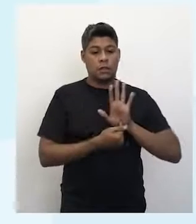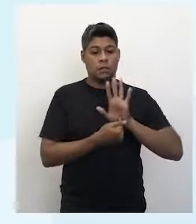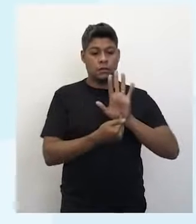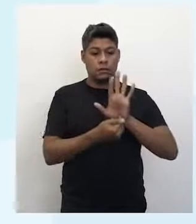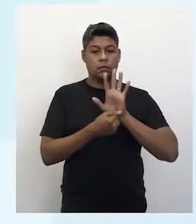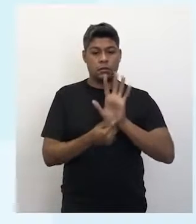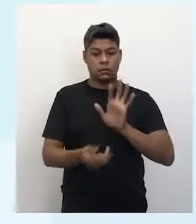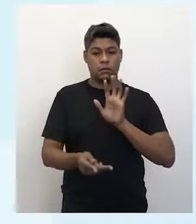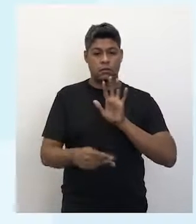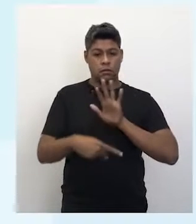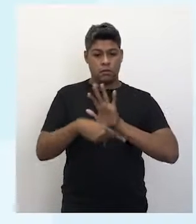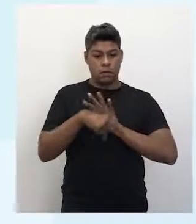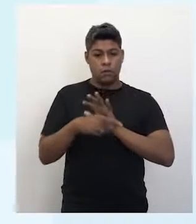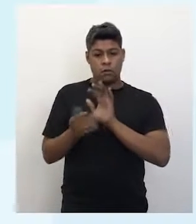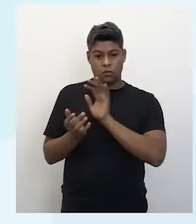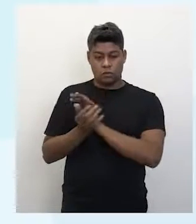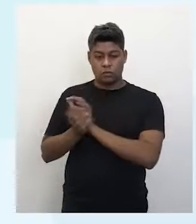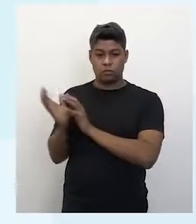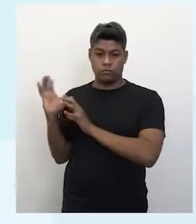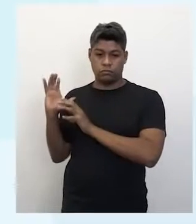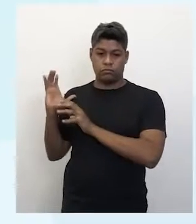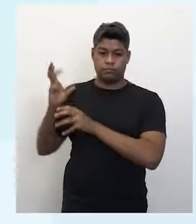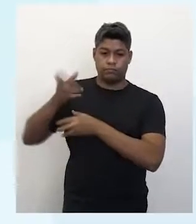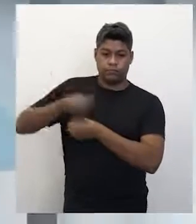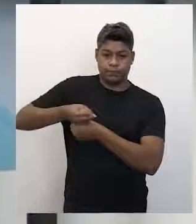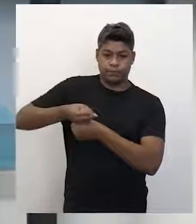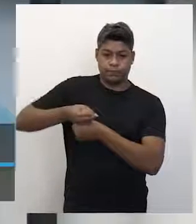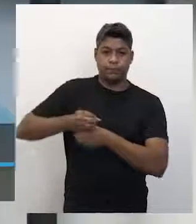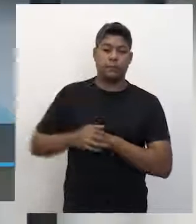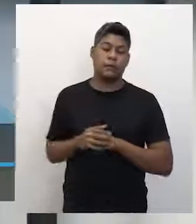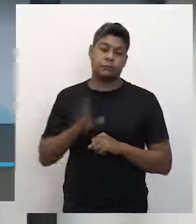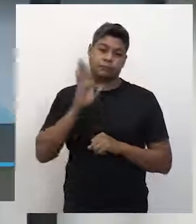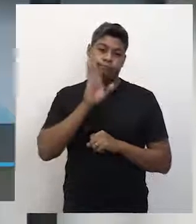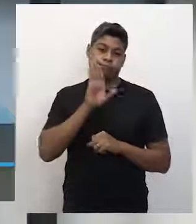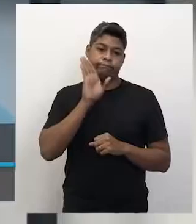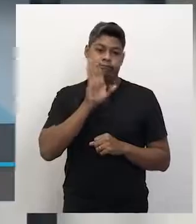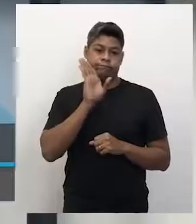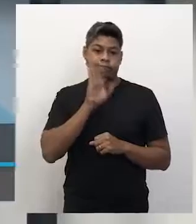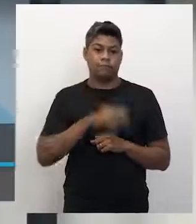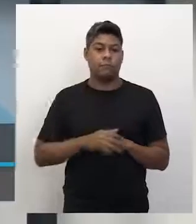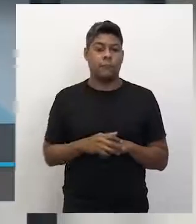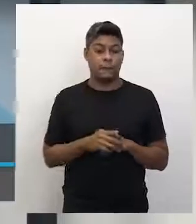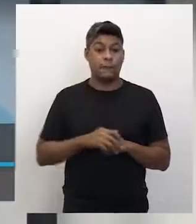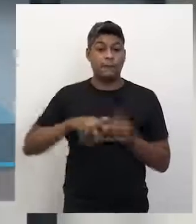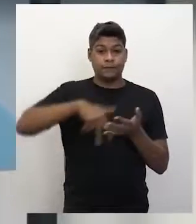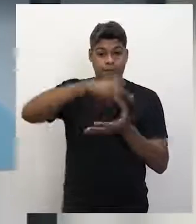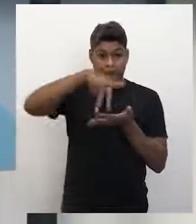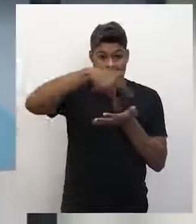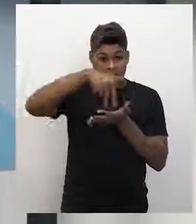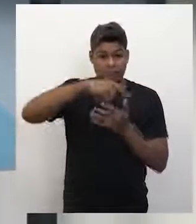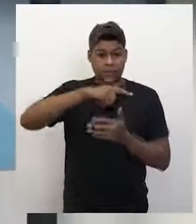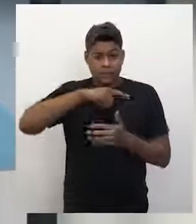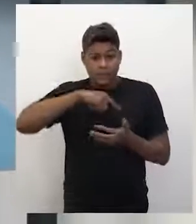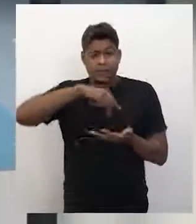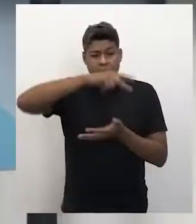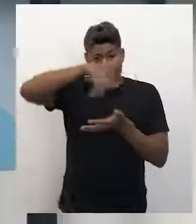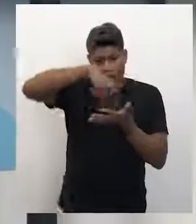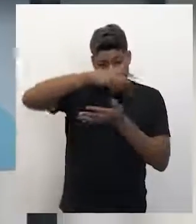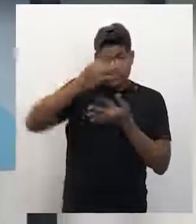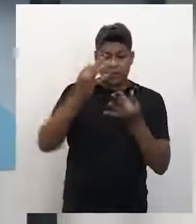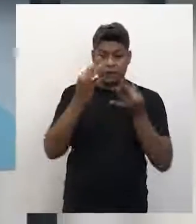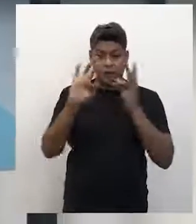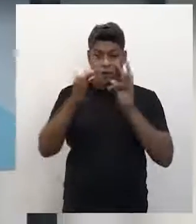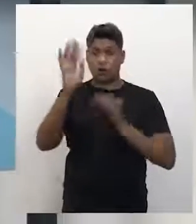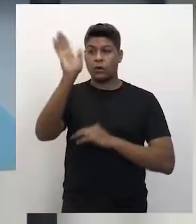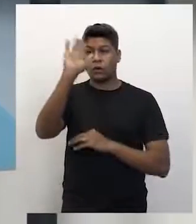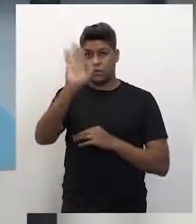transmitidas geralmente de geração por geração, o que é muito legal. Danças folclóricas, aí temos as danças folclóricas no